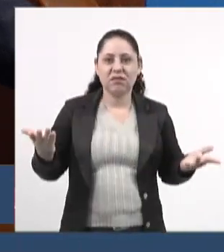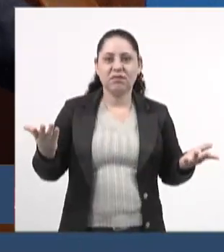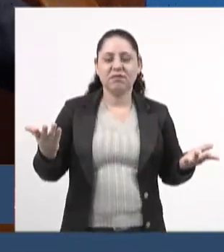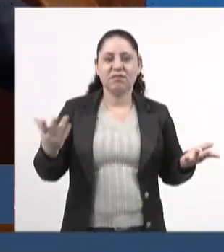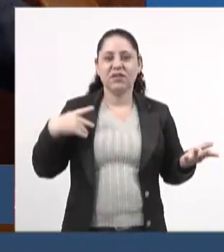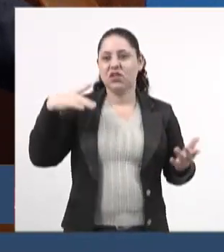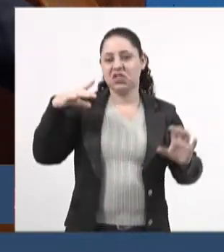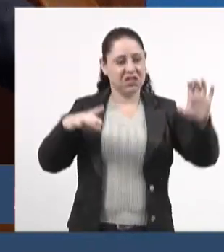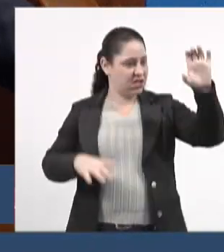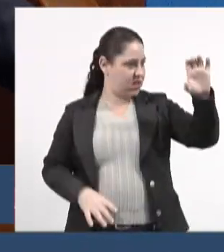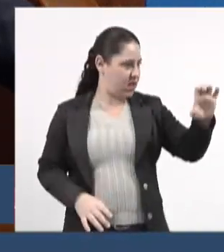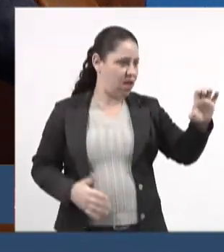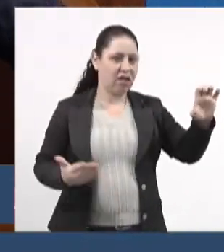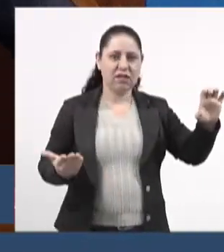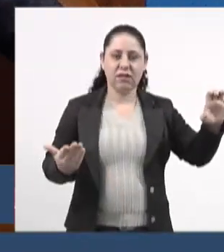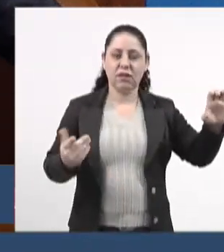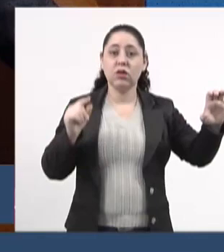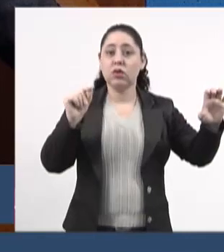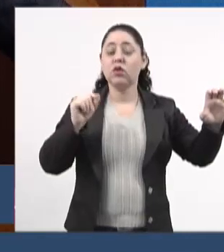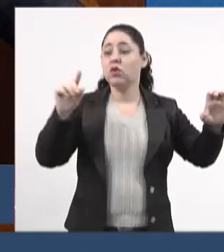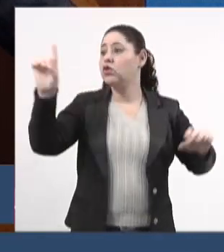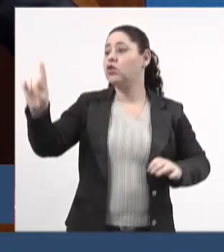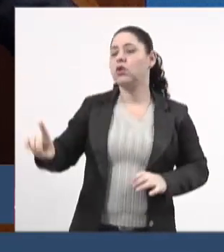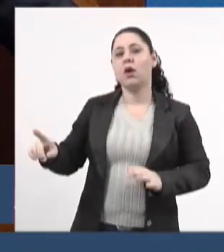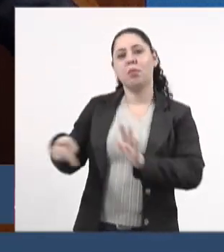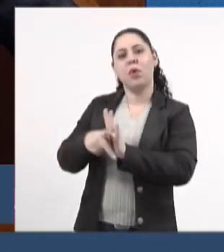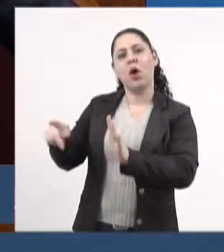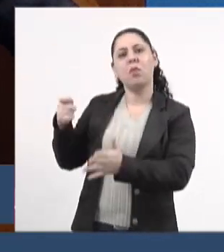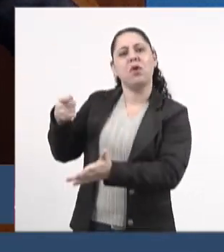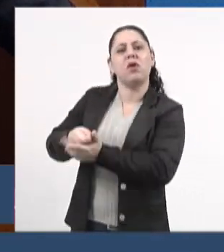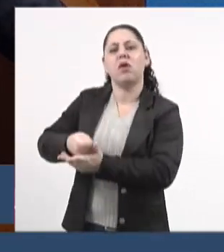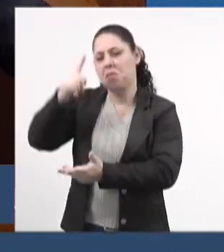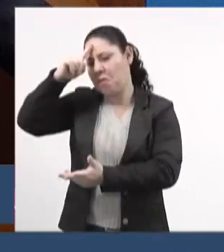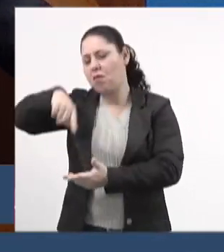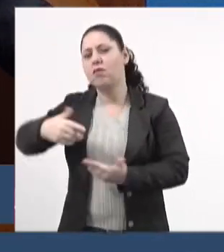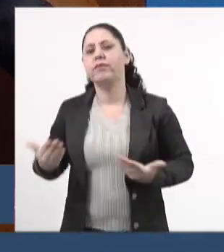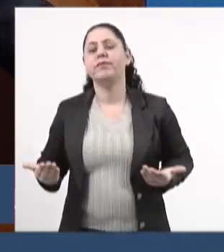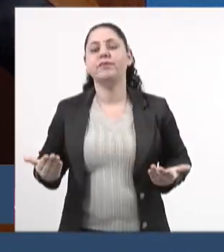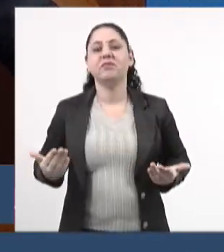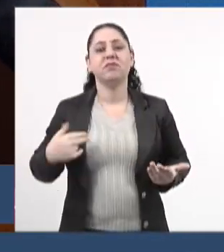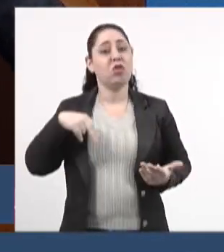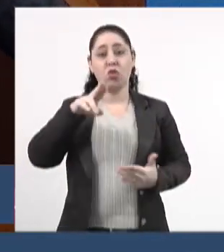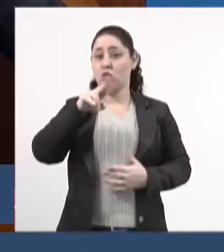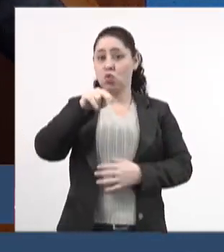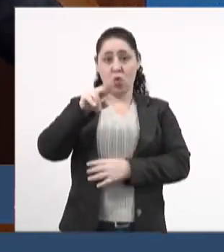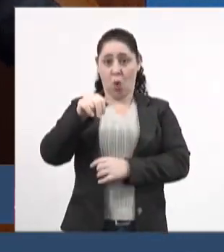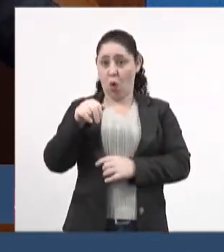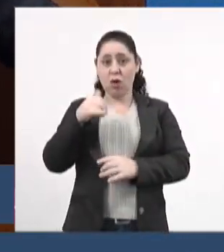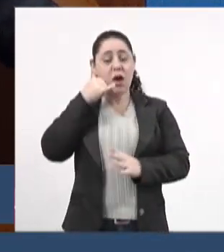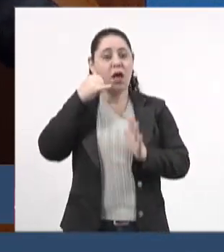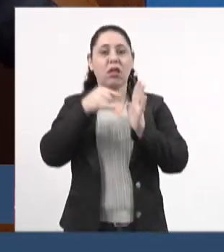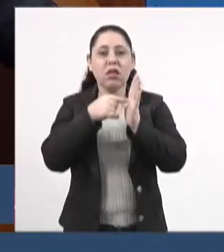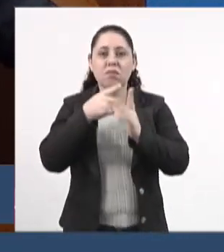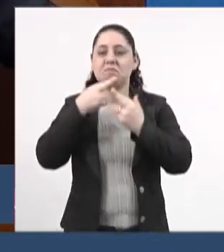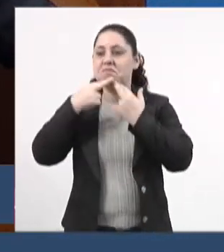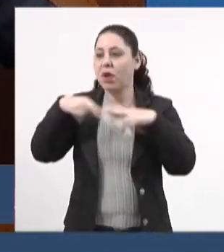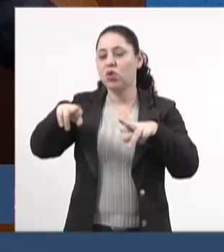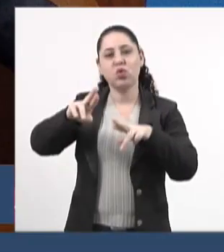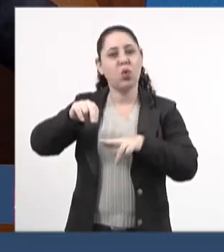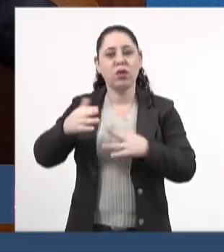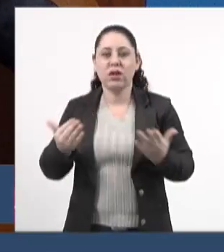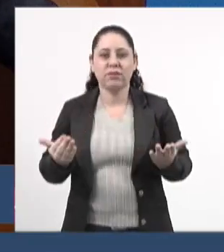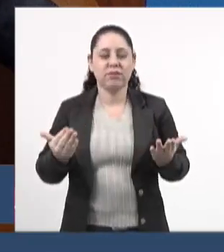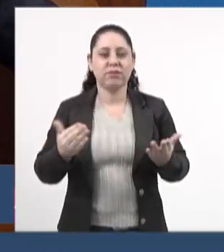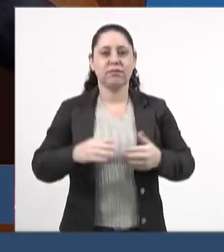de esquerda. E os ditadores da direita, vocês nunca acusam e criticam também,